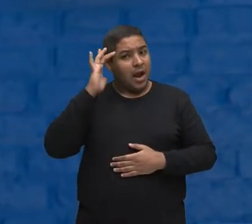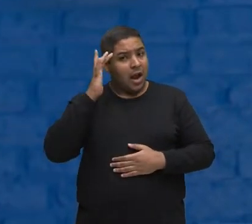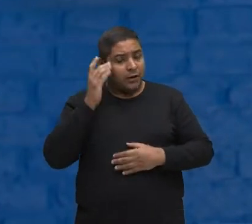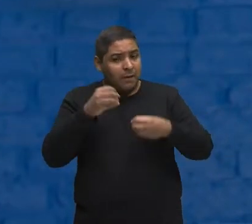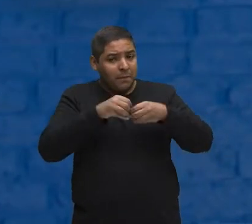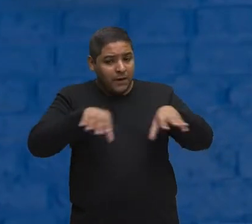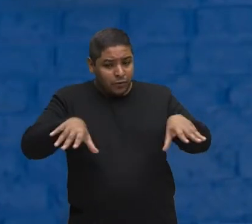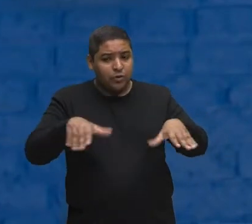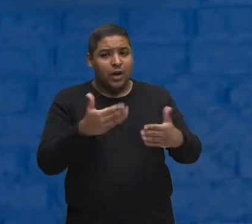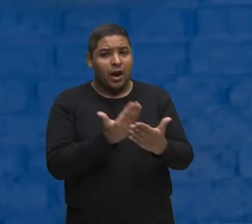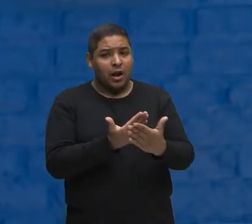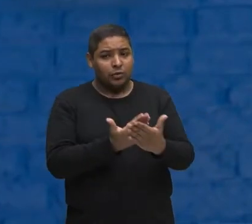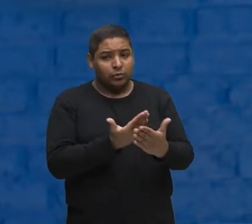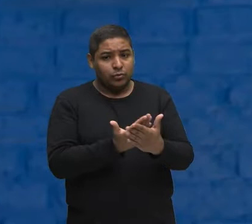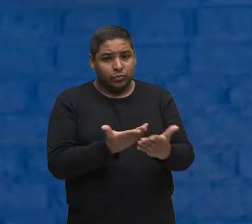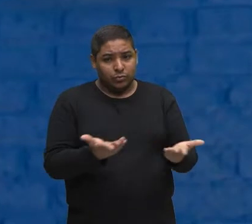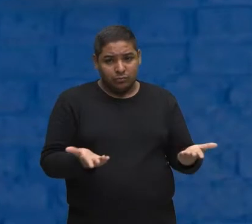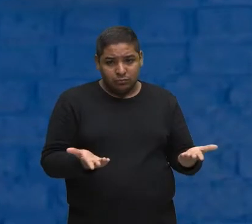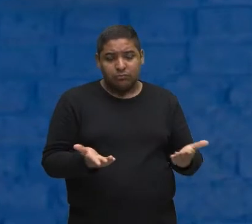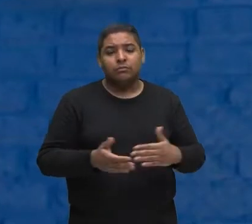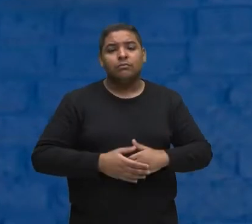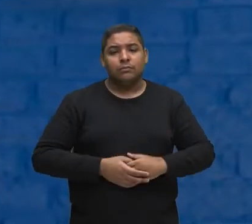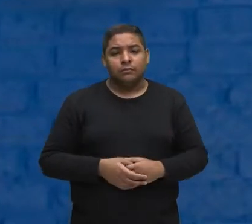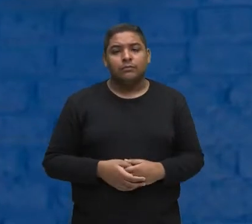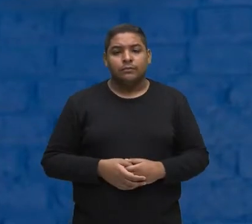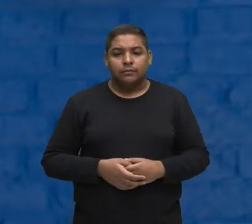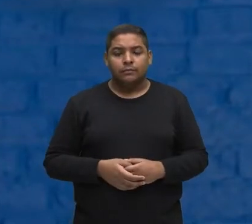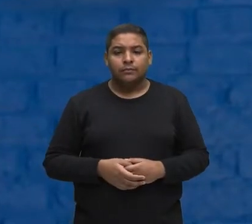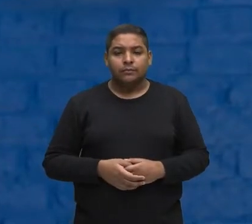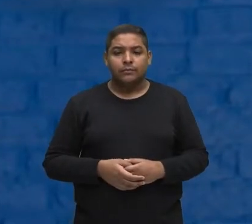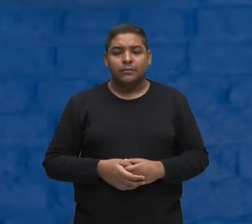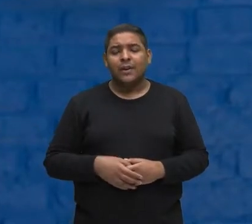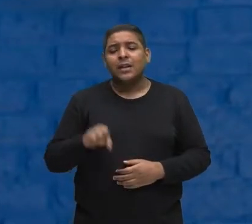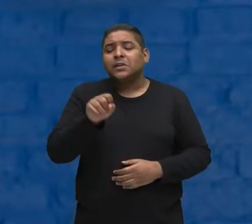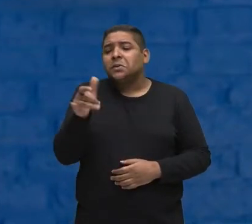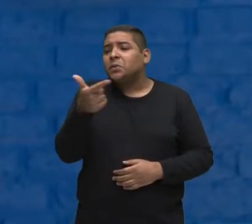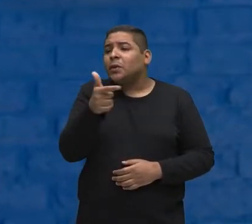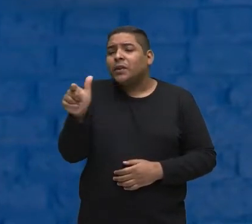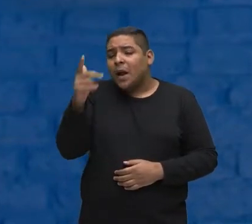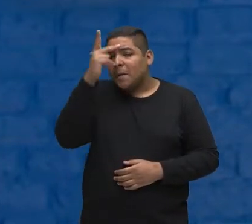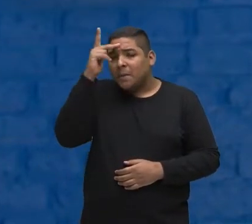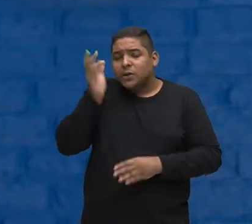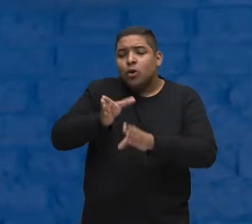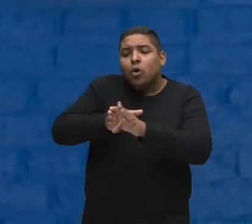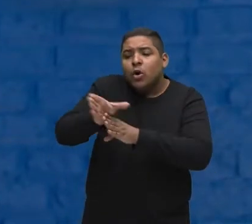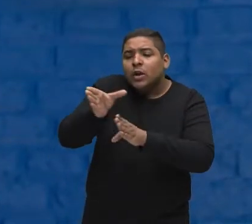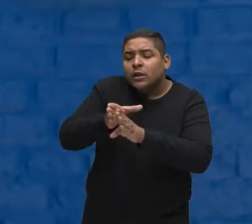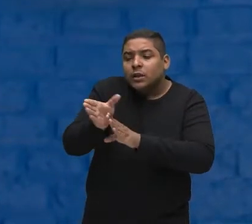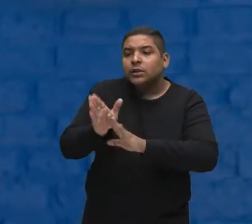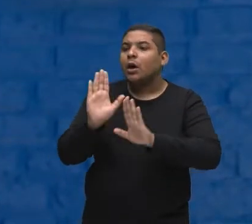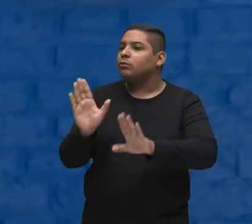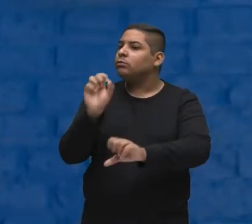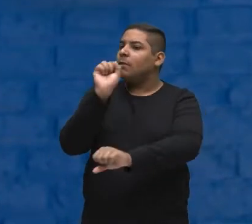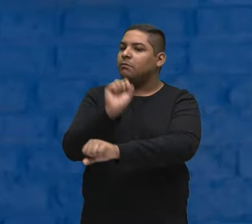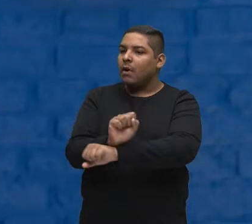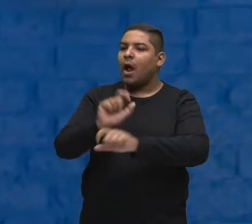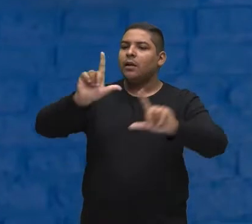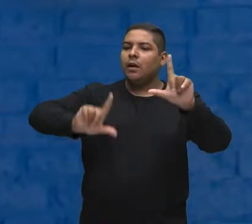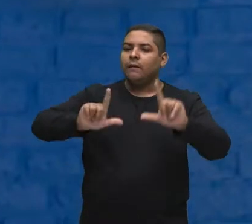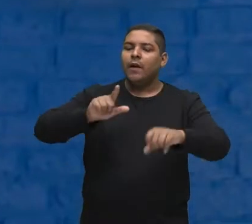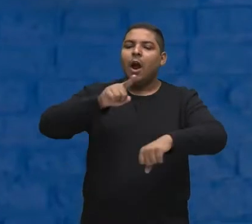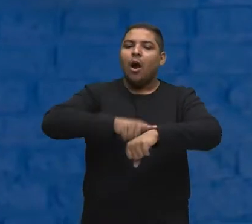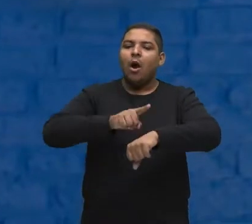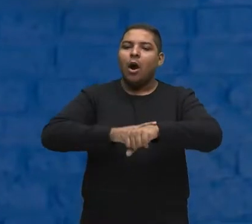seu rendimento na escola? E quando não tem aquela pessoa que diz: olha, tá bom de TV, é hora de dormir. A